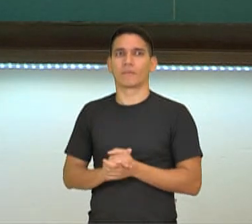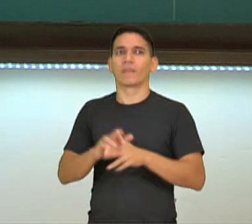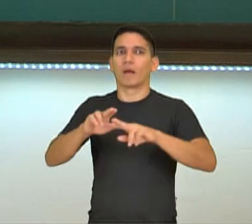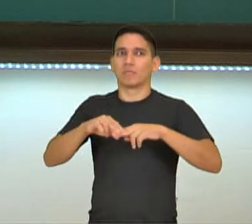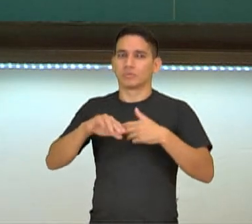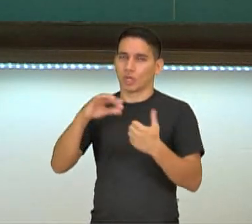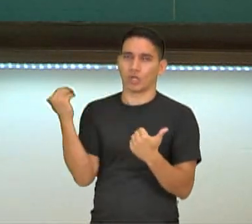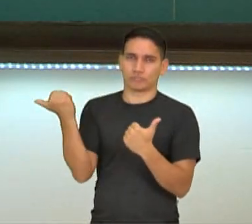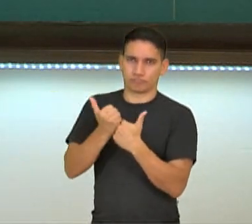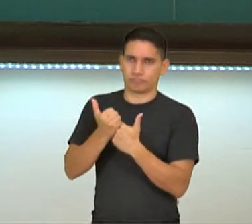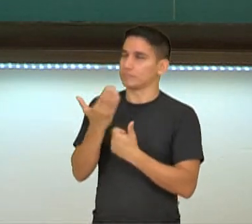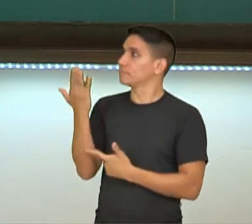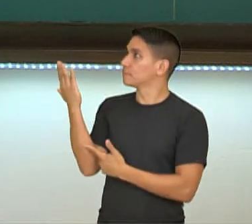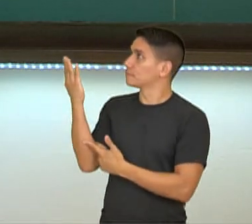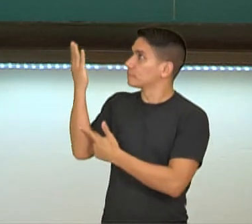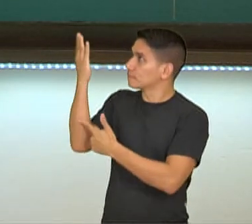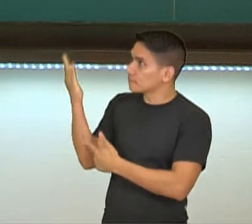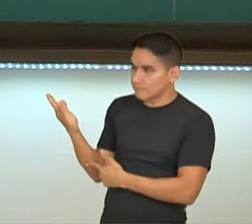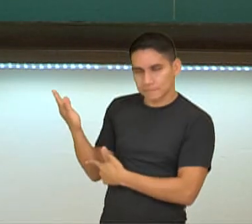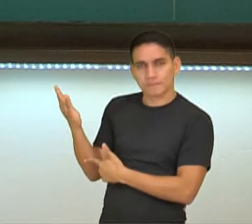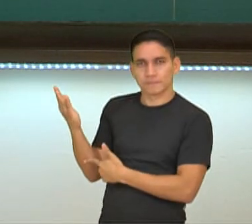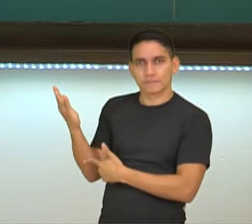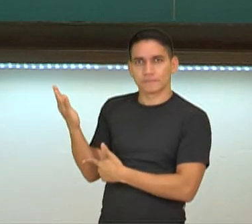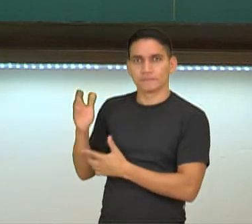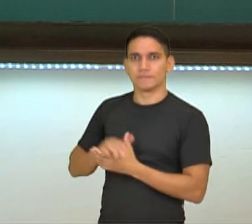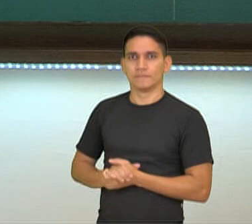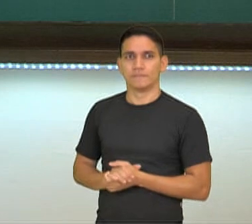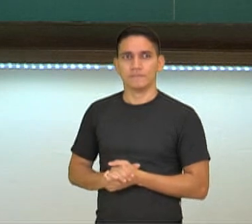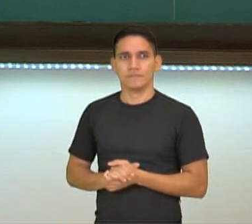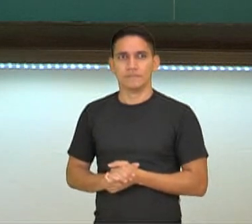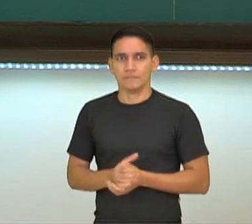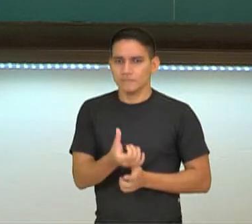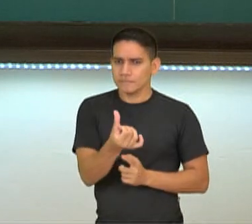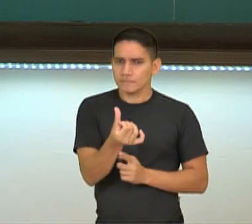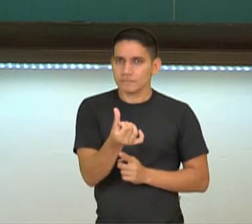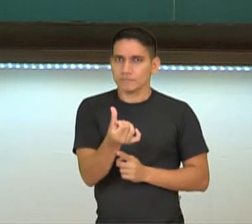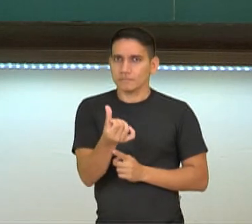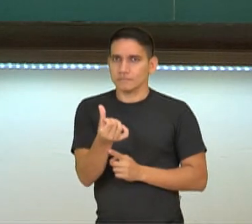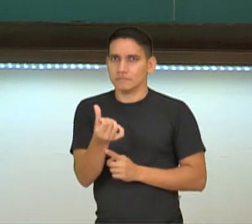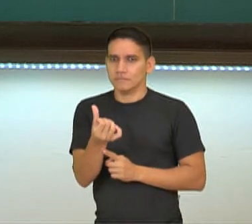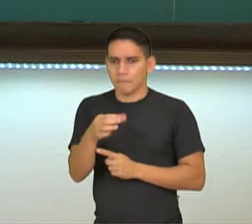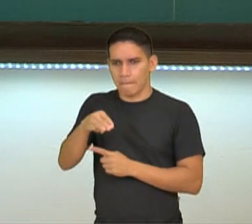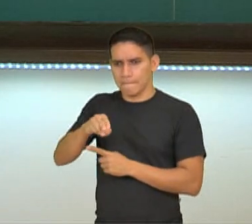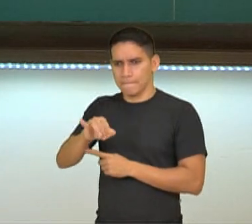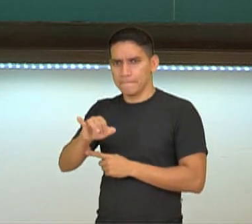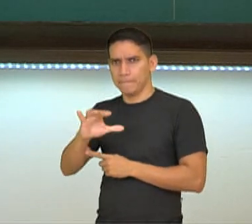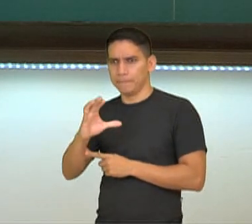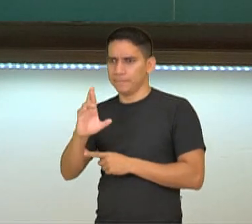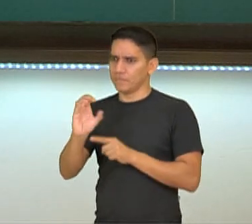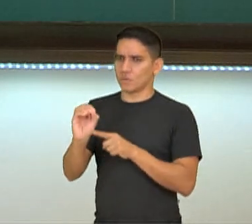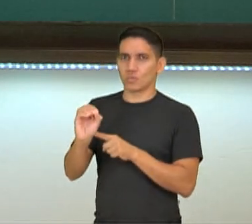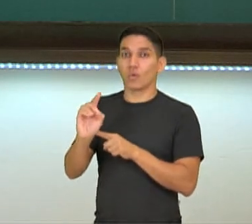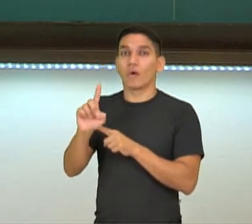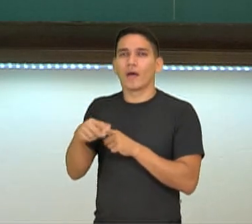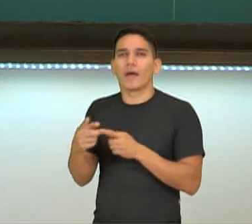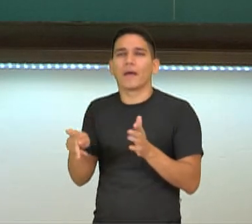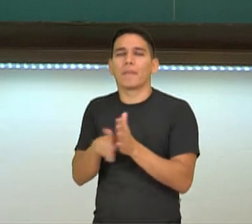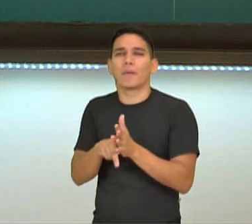casa decimal. 10 elevado a menos 2. 6 micro. Micro significa casa lá